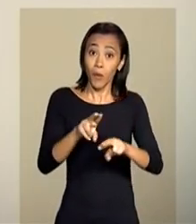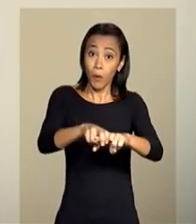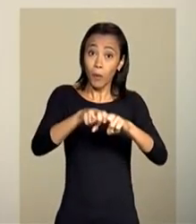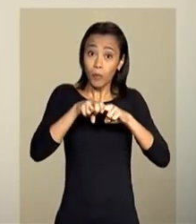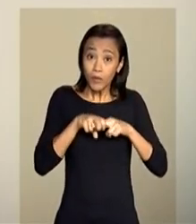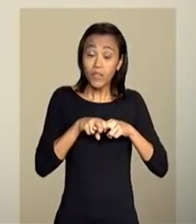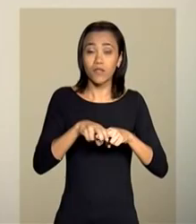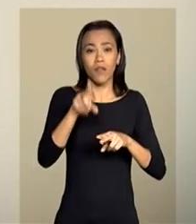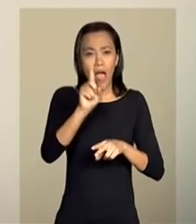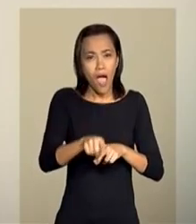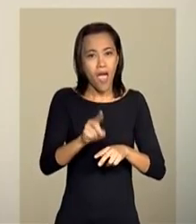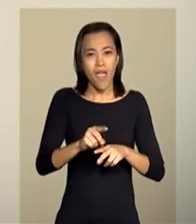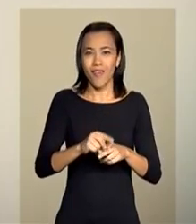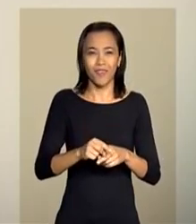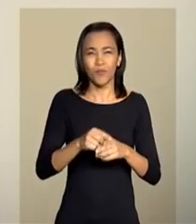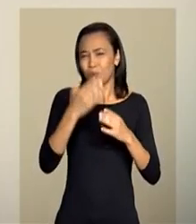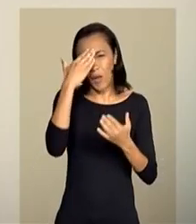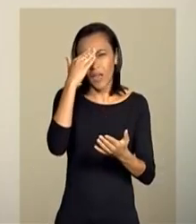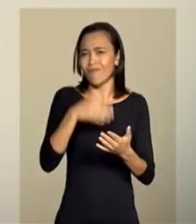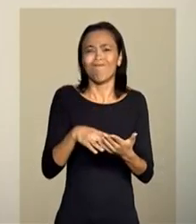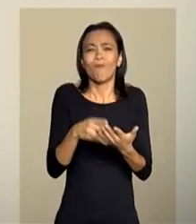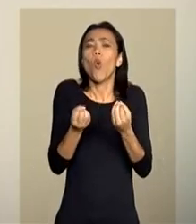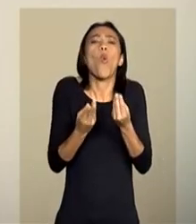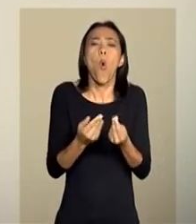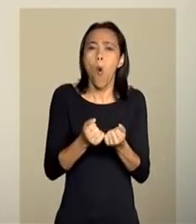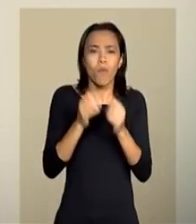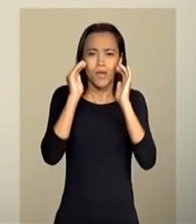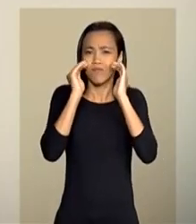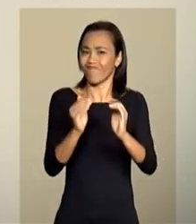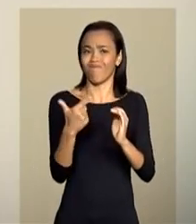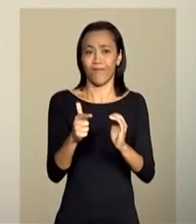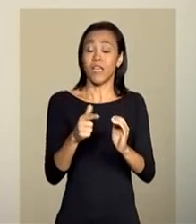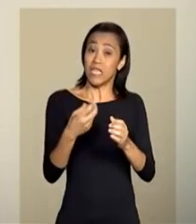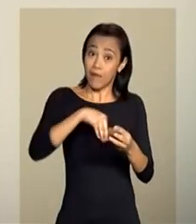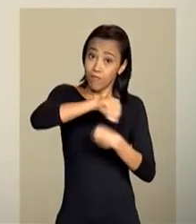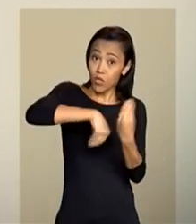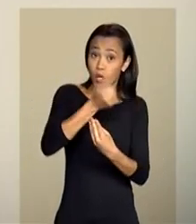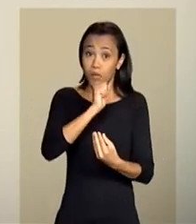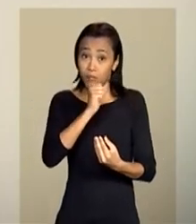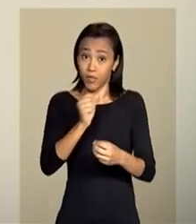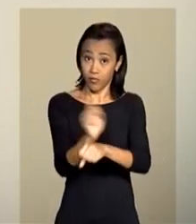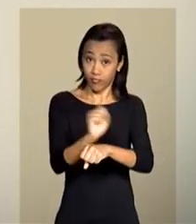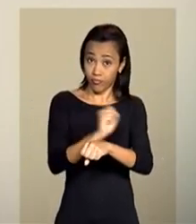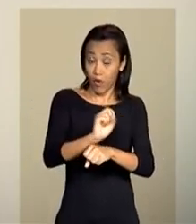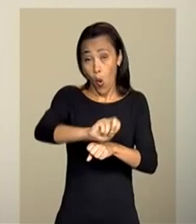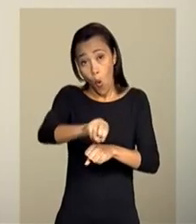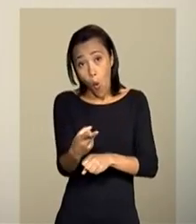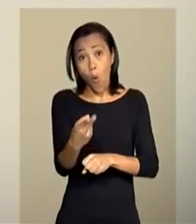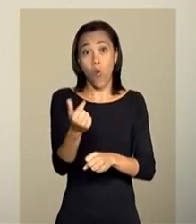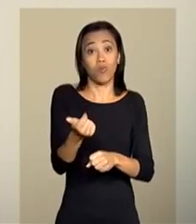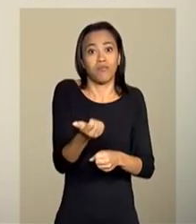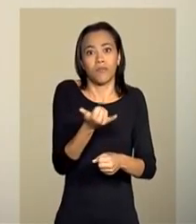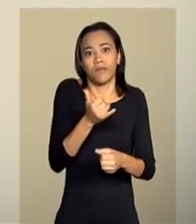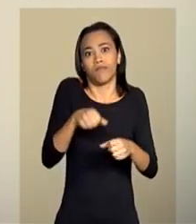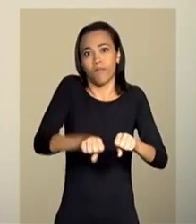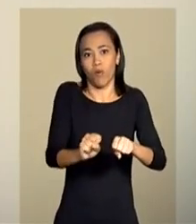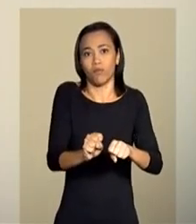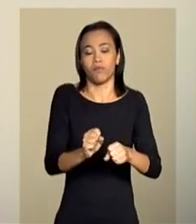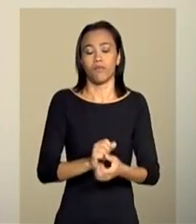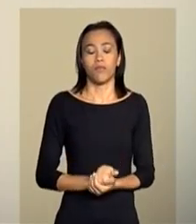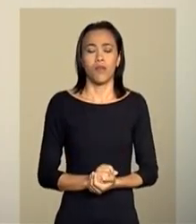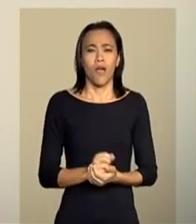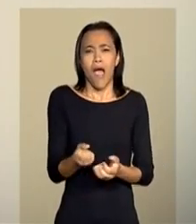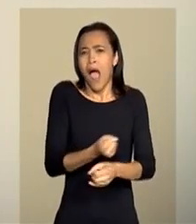por isso é Tolerância Zero para quem misturar bebida com direção de automóvel ou direção de moto muitos